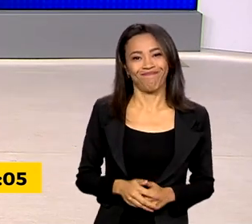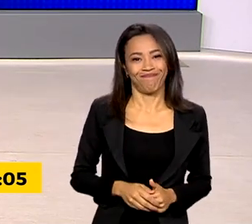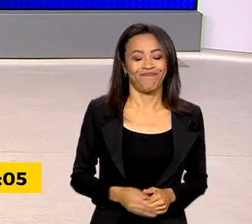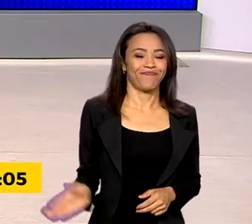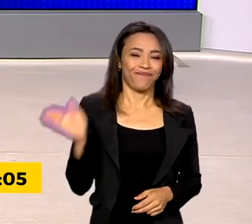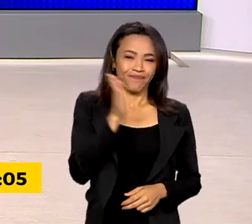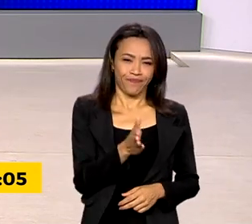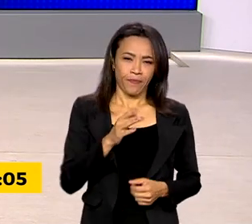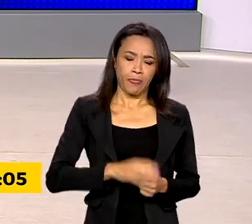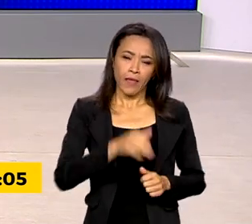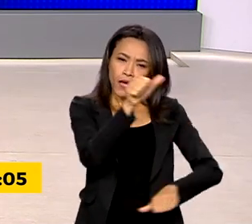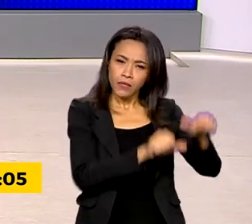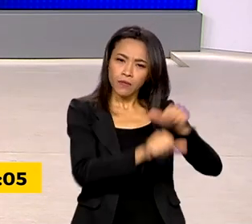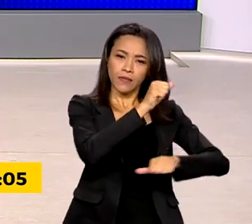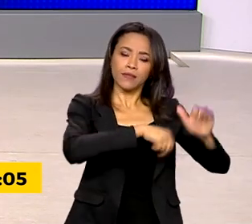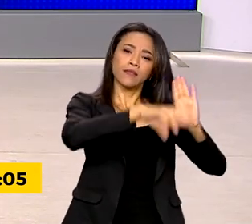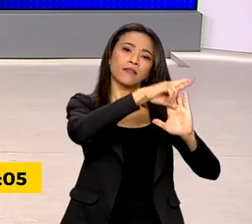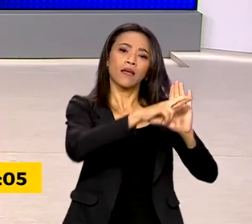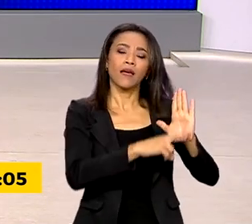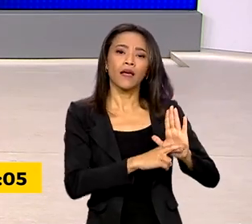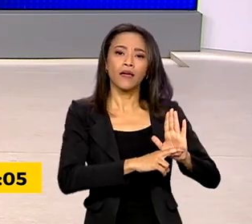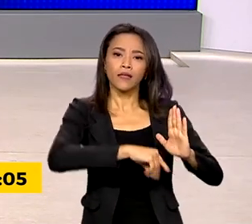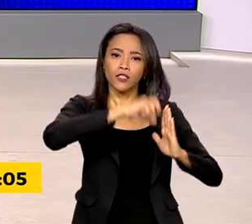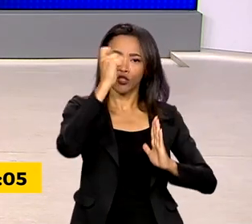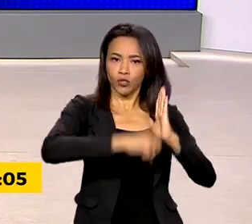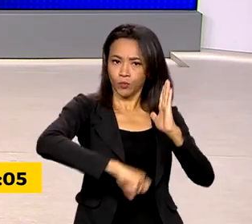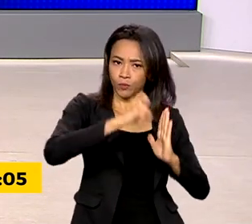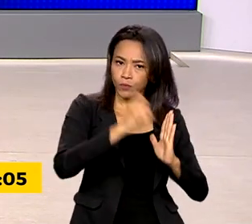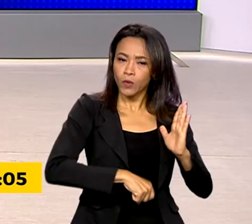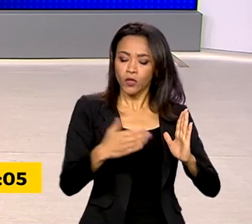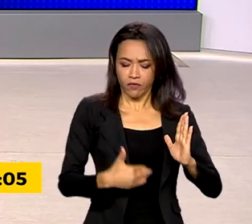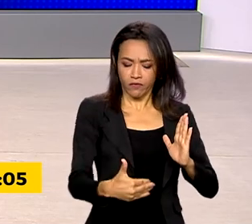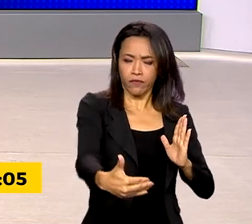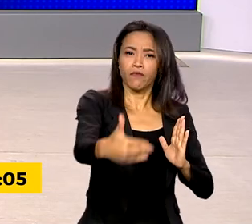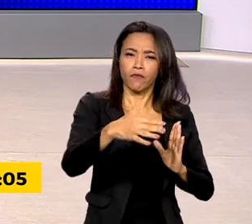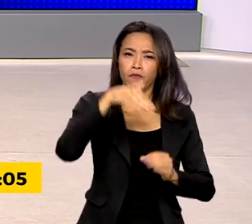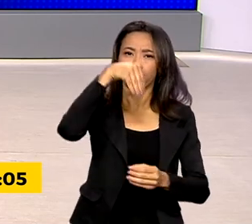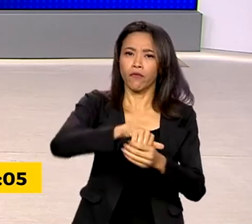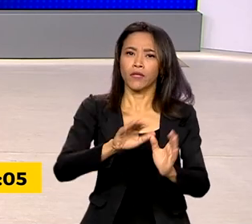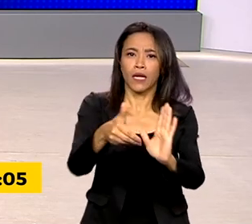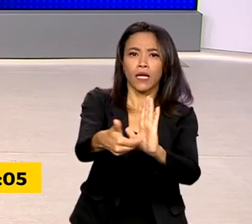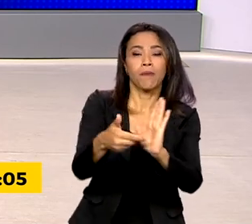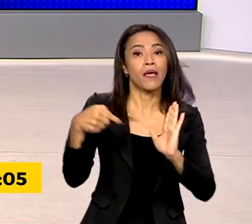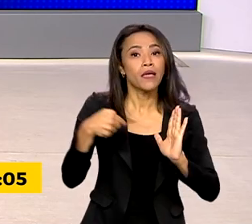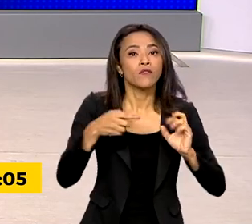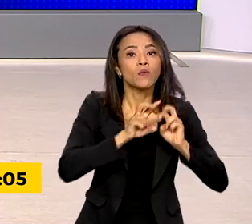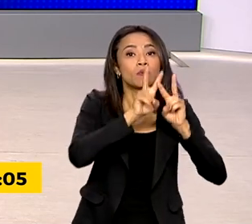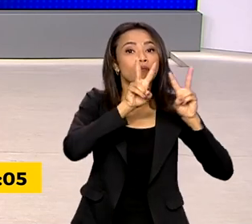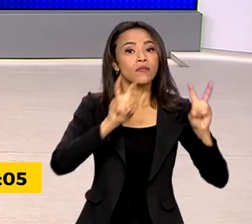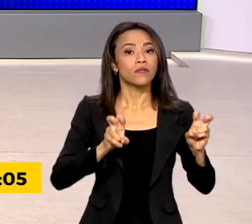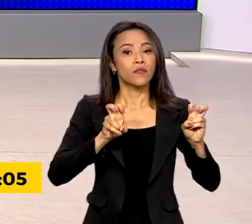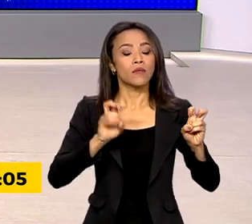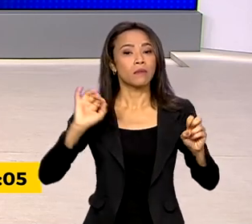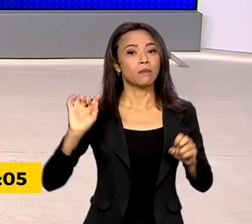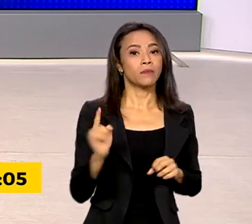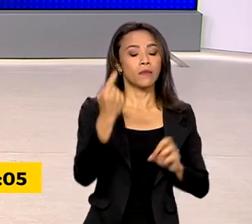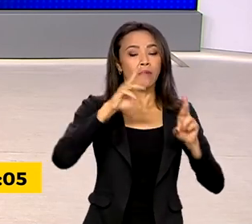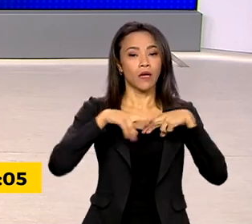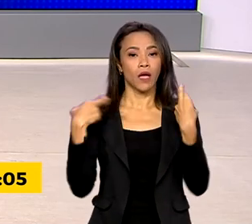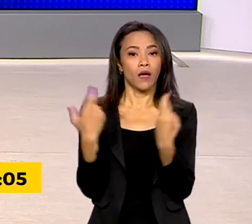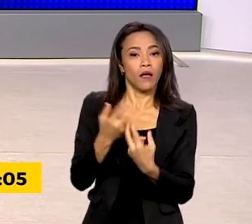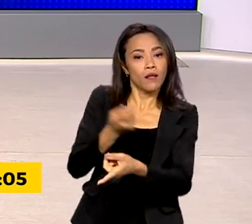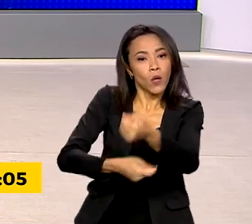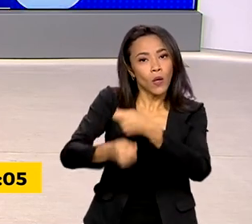A reforma tributária, que deve ser votada na Câmara dos Deputados nesta semana, foi um dos temas da primeira reunião econômica